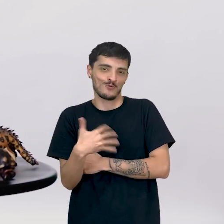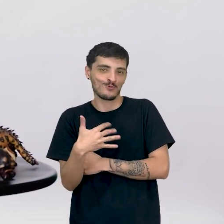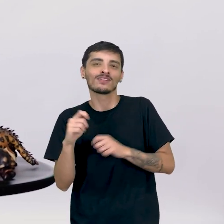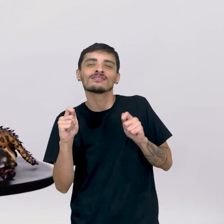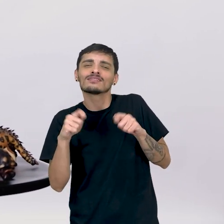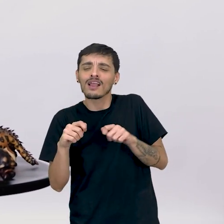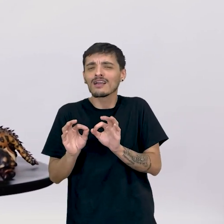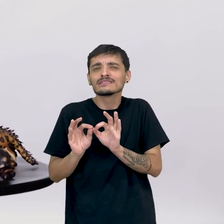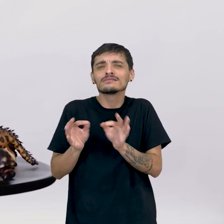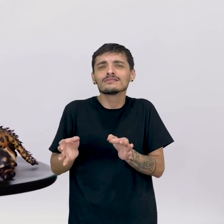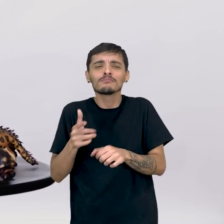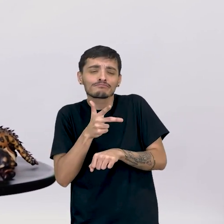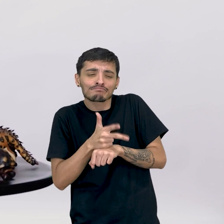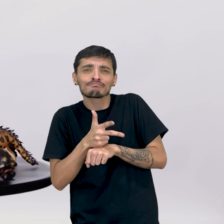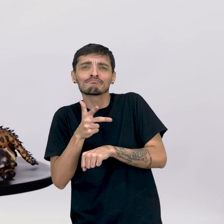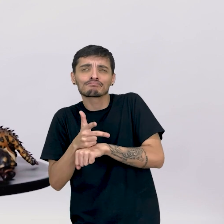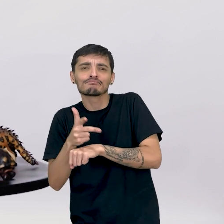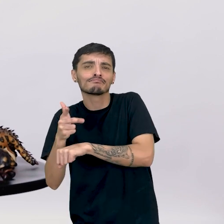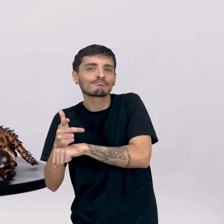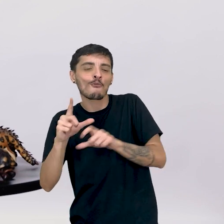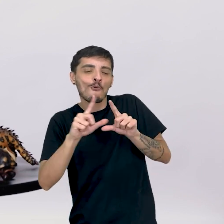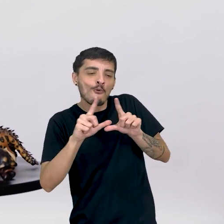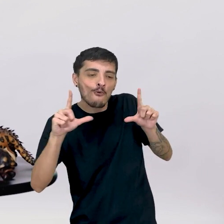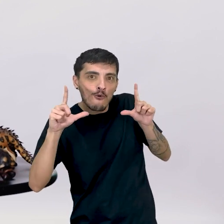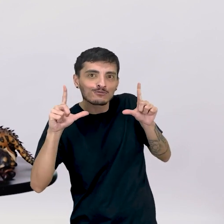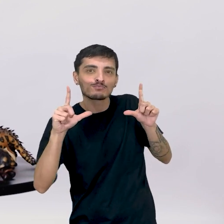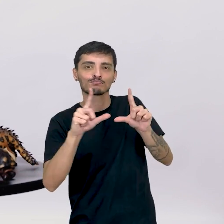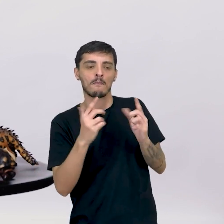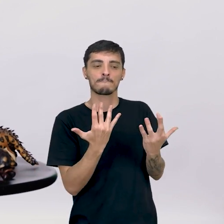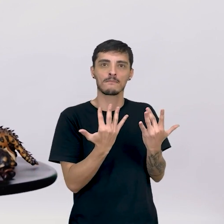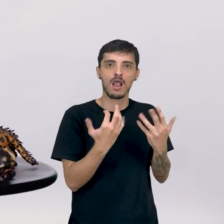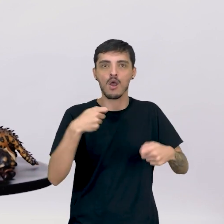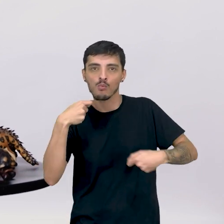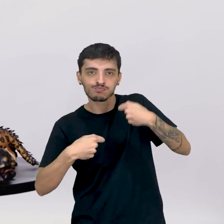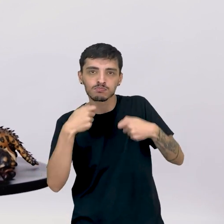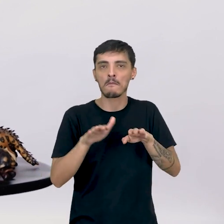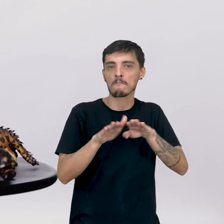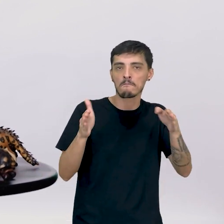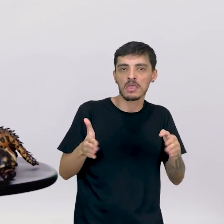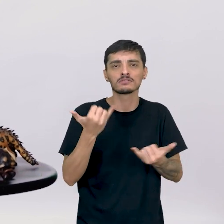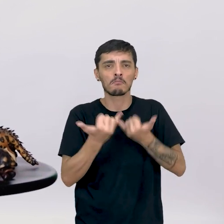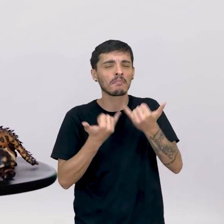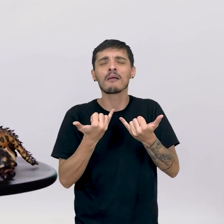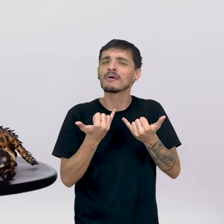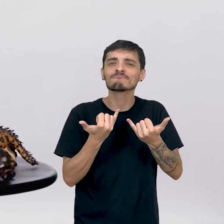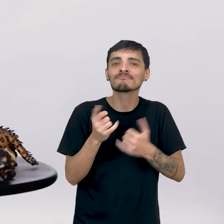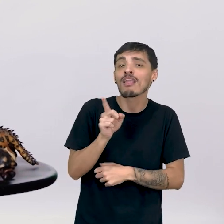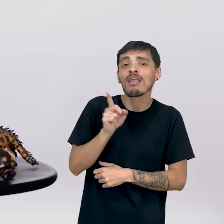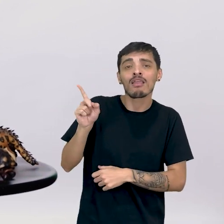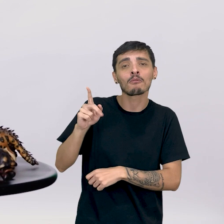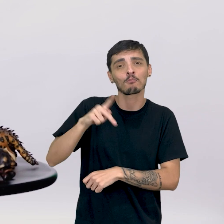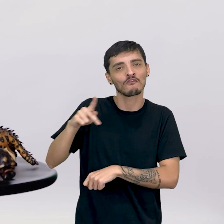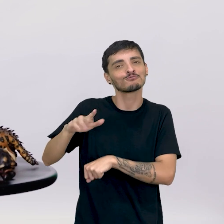Rodrigues. Ela poderia simplesmente ter filmado diversos planos em detalhes das mãos das crianças, brincando, comendo, mas além dela ter